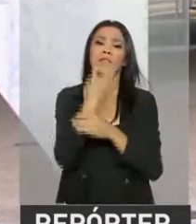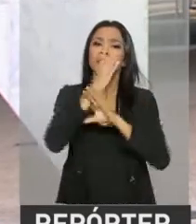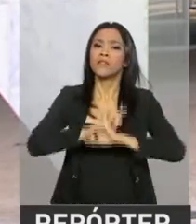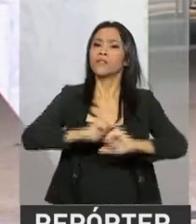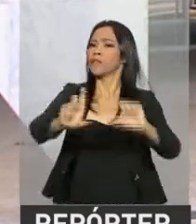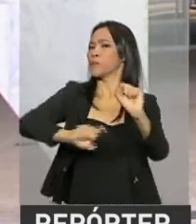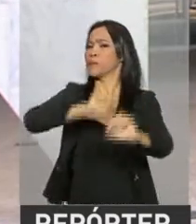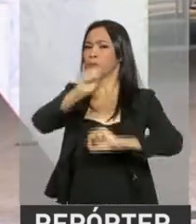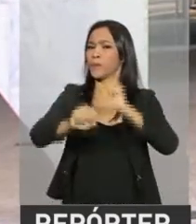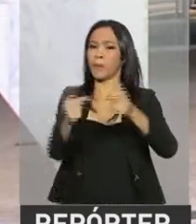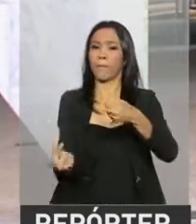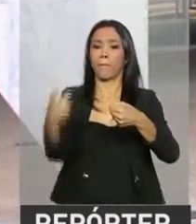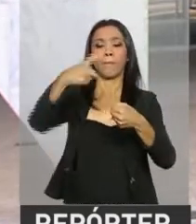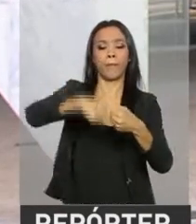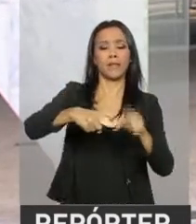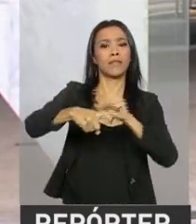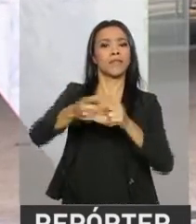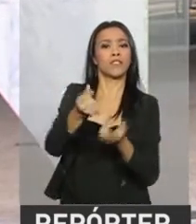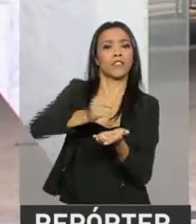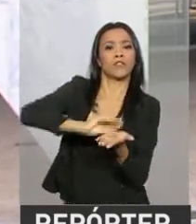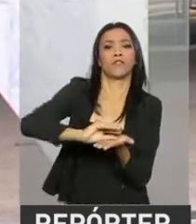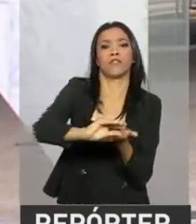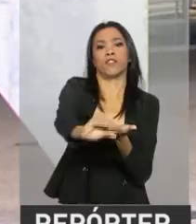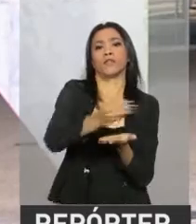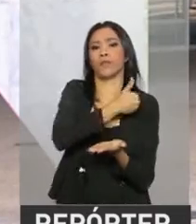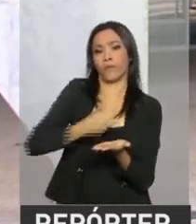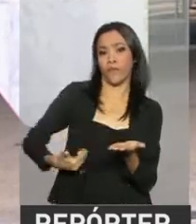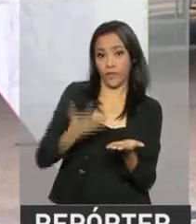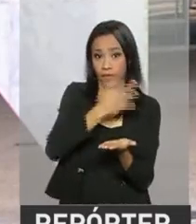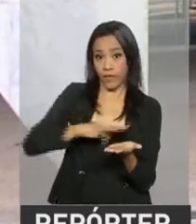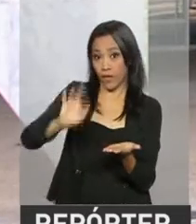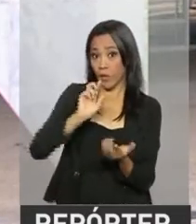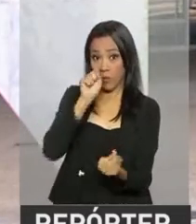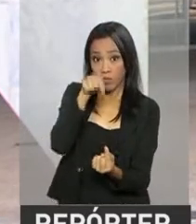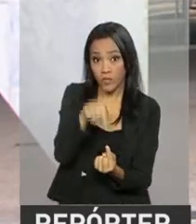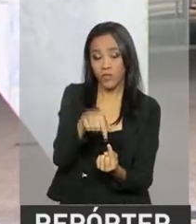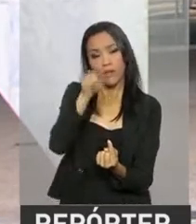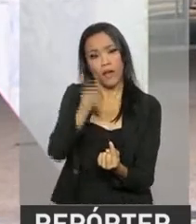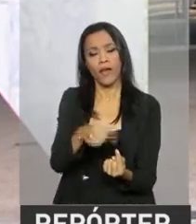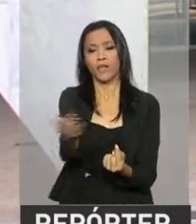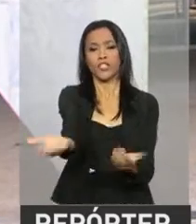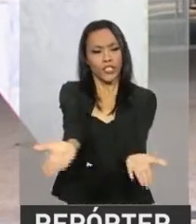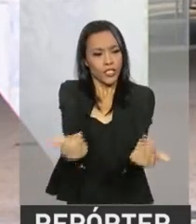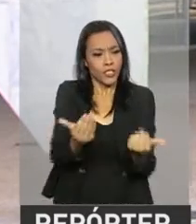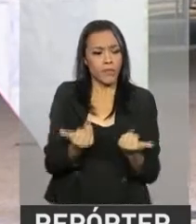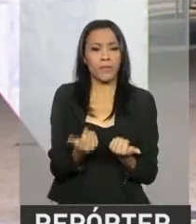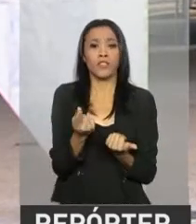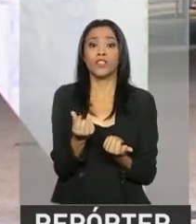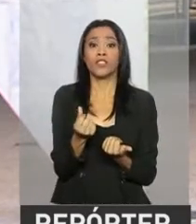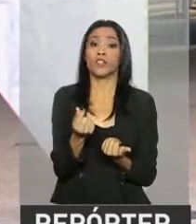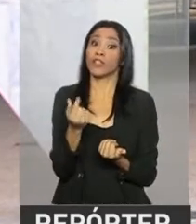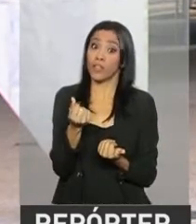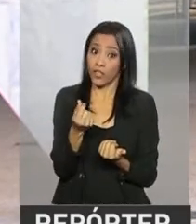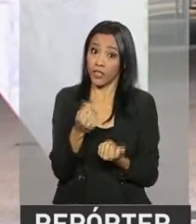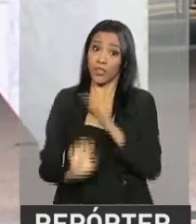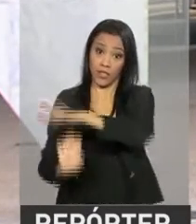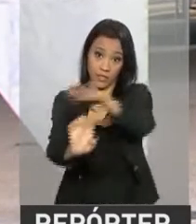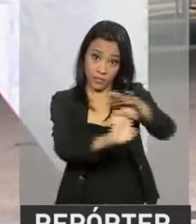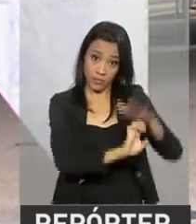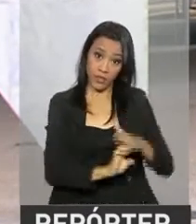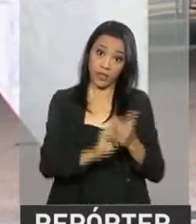de parcerias de investimentos do governo federal, que vai buscar atrair investimentos privados na área